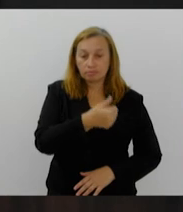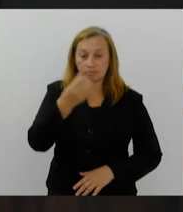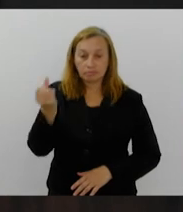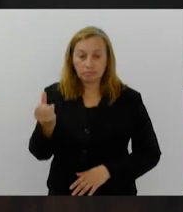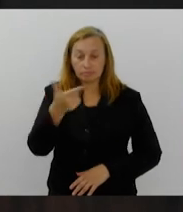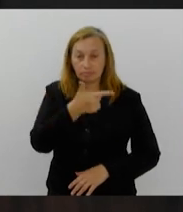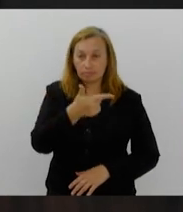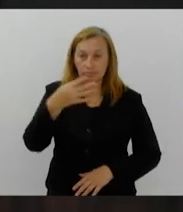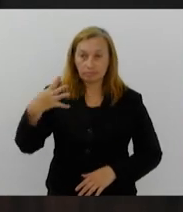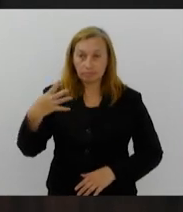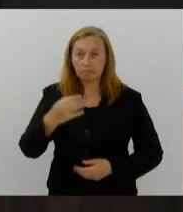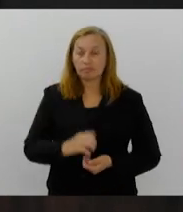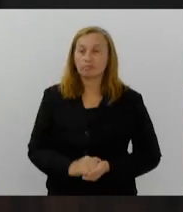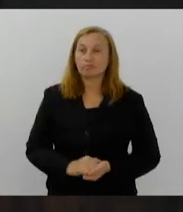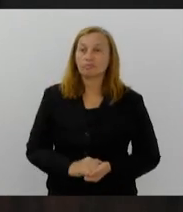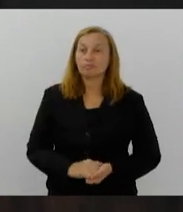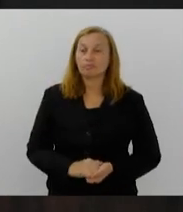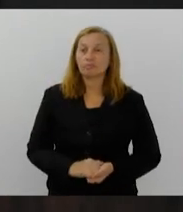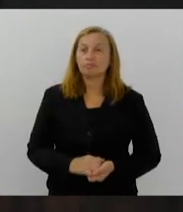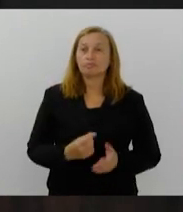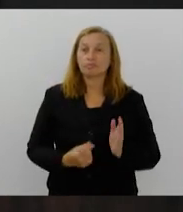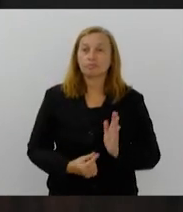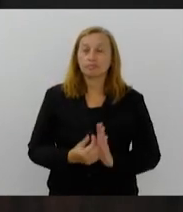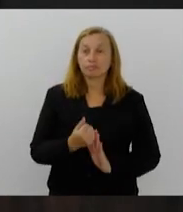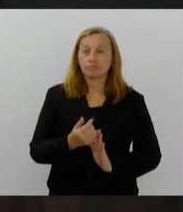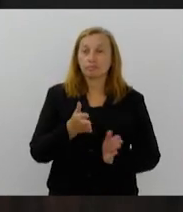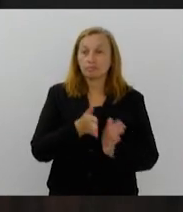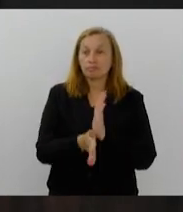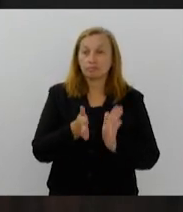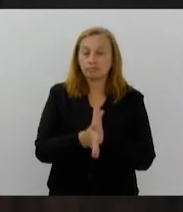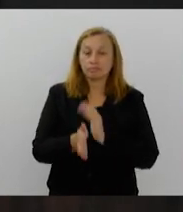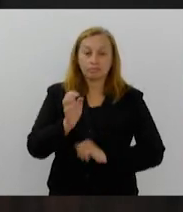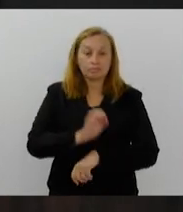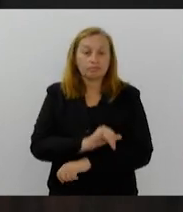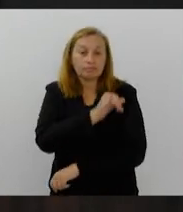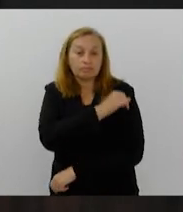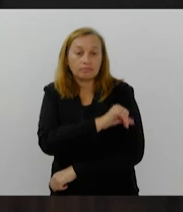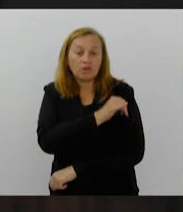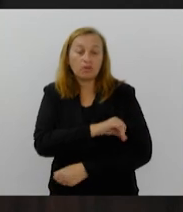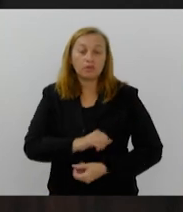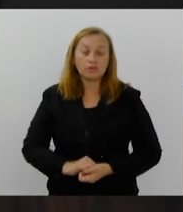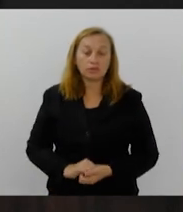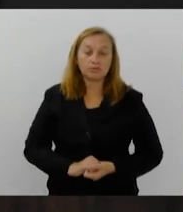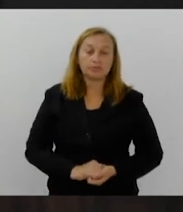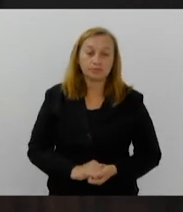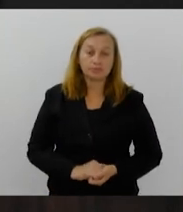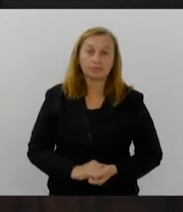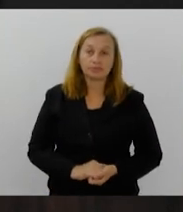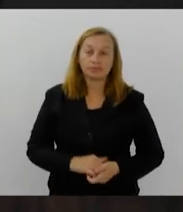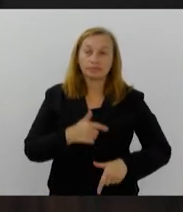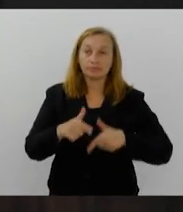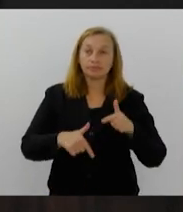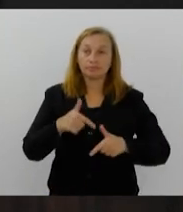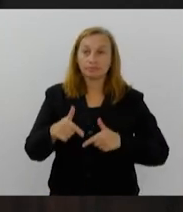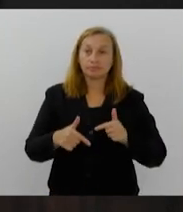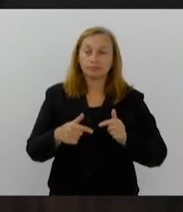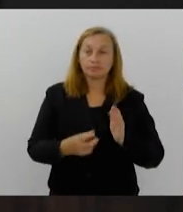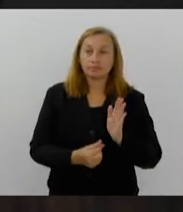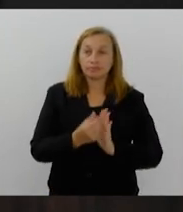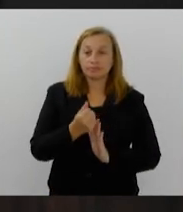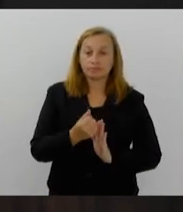2024, que estima a receita e fixa a despesa do Estado do Rio de Janeiro para o exercício financeiro de